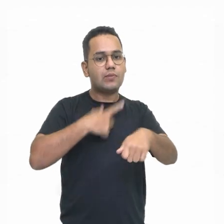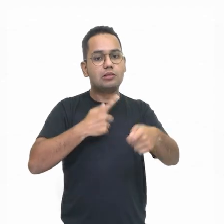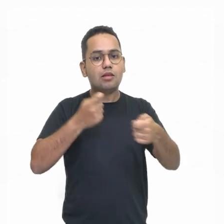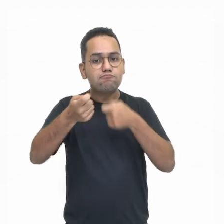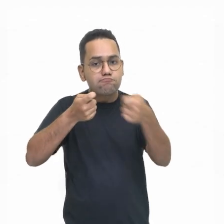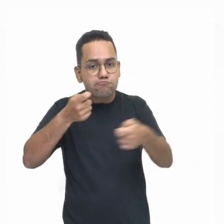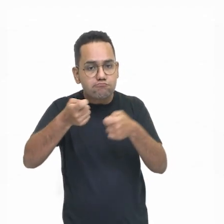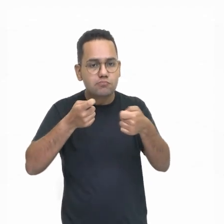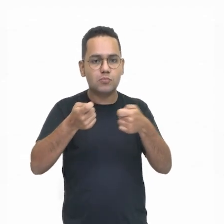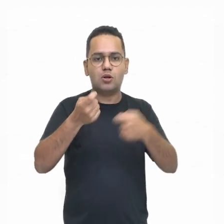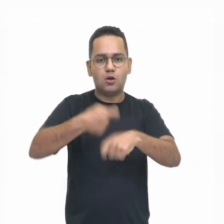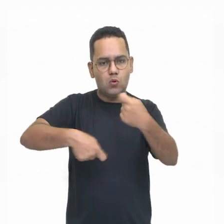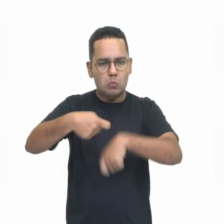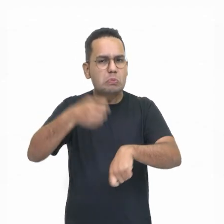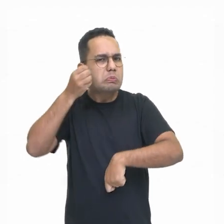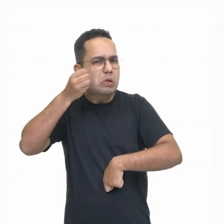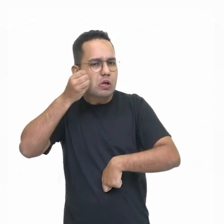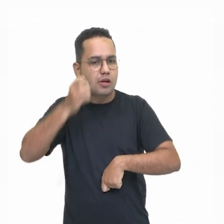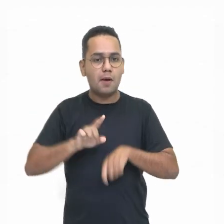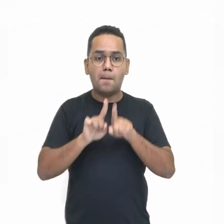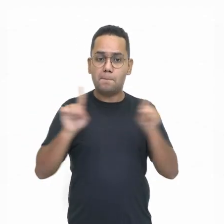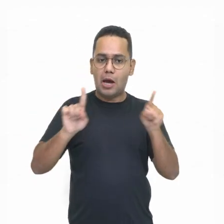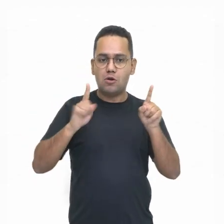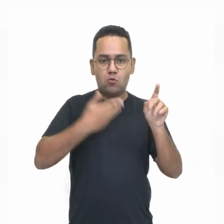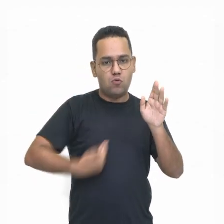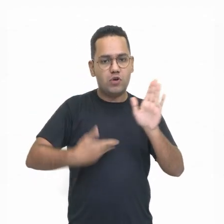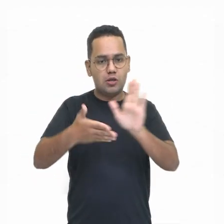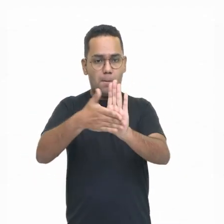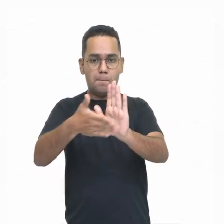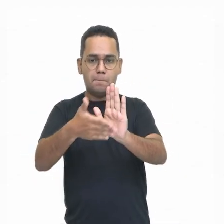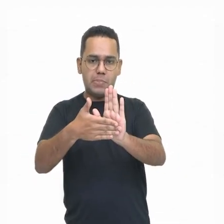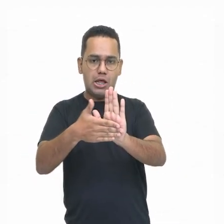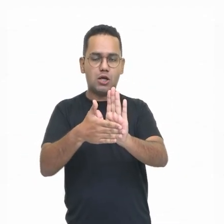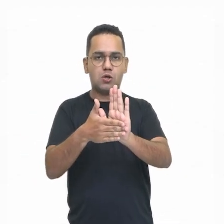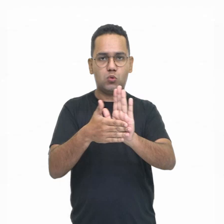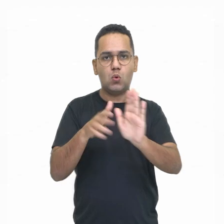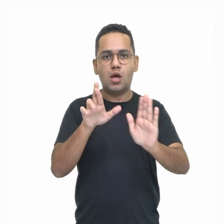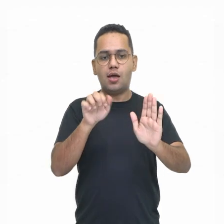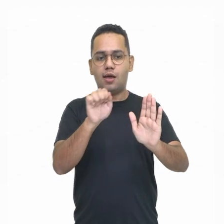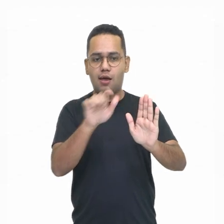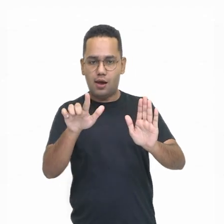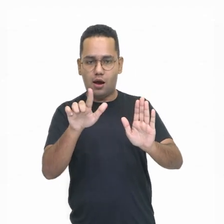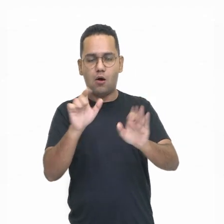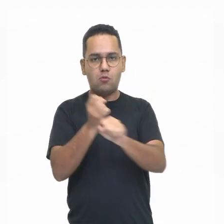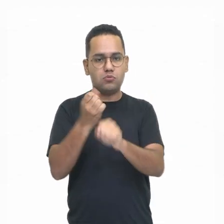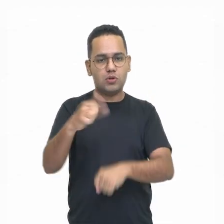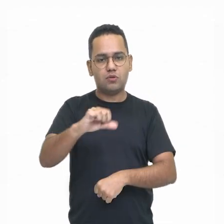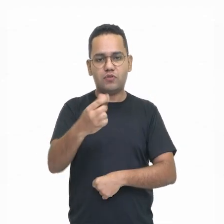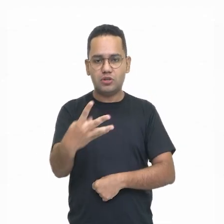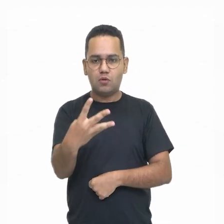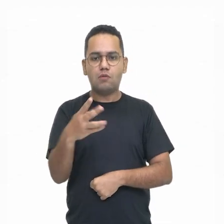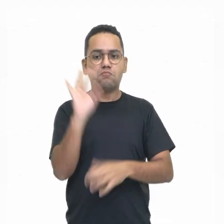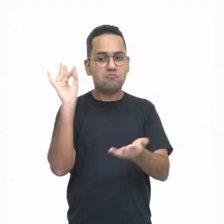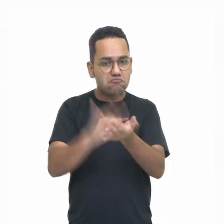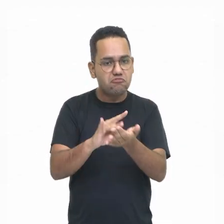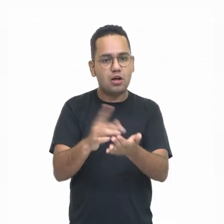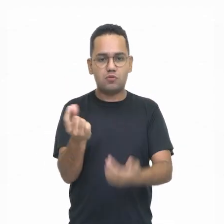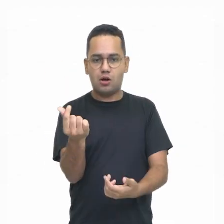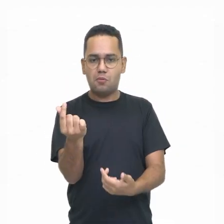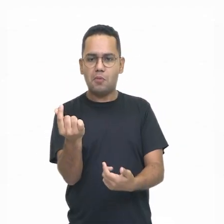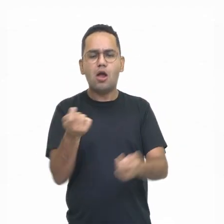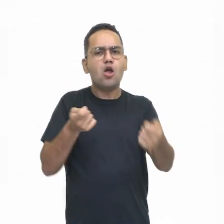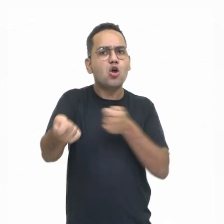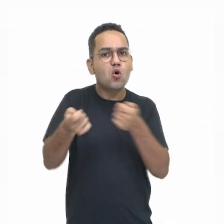lançou um plano em 1994 que conseguiu finalmente estabilizar a moeda e